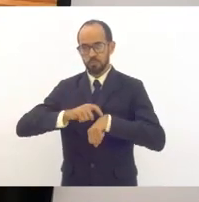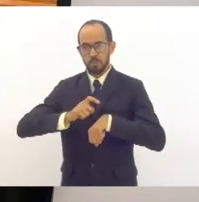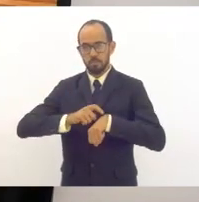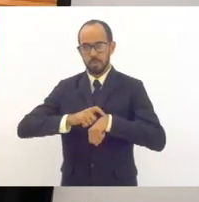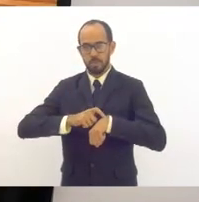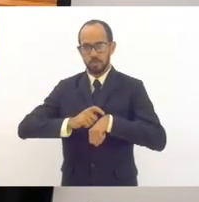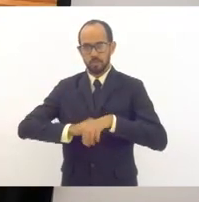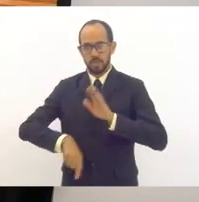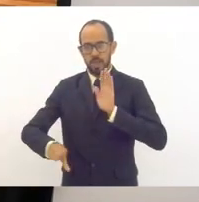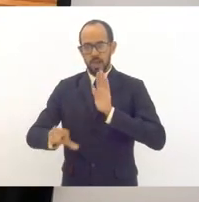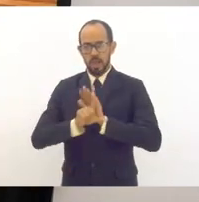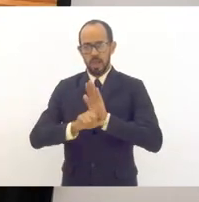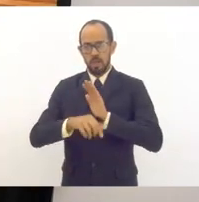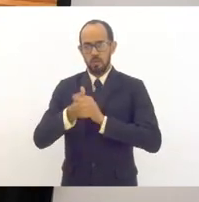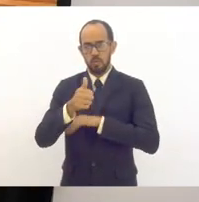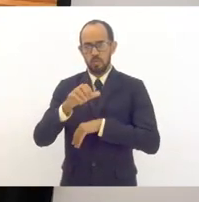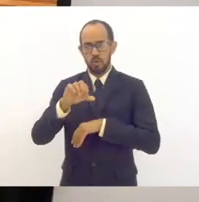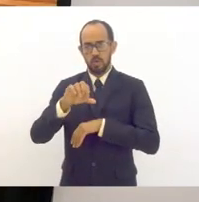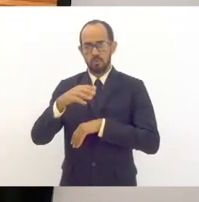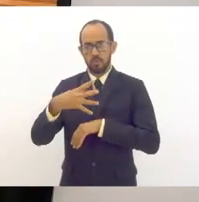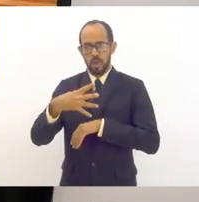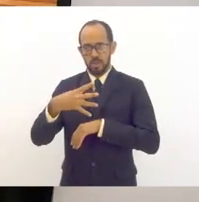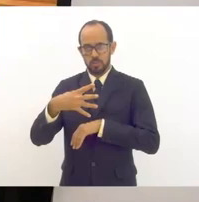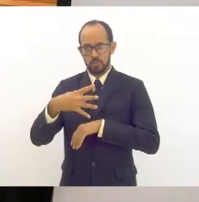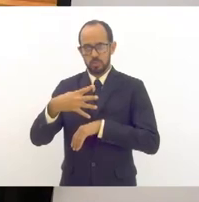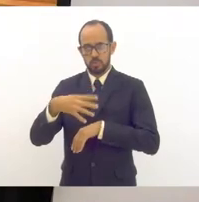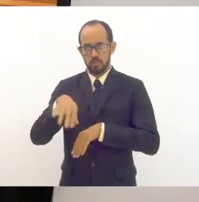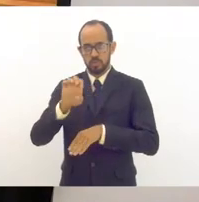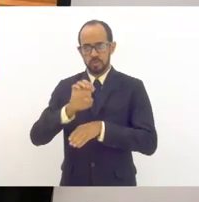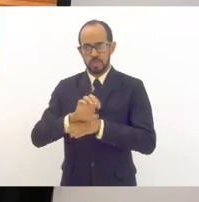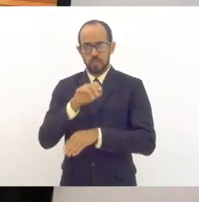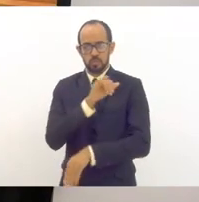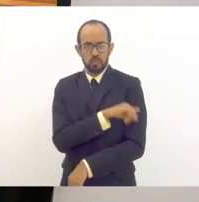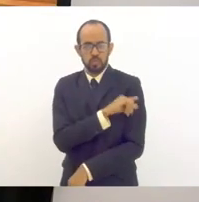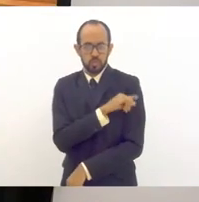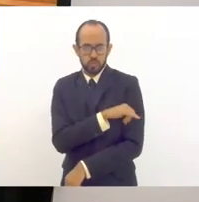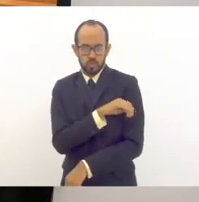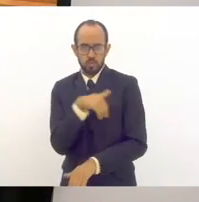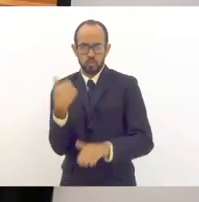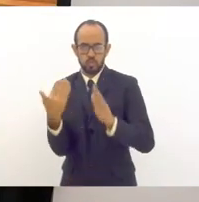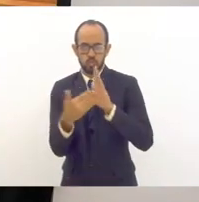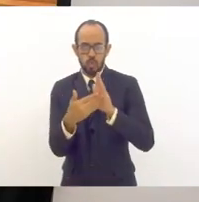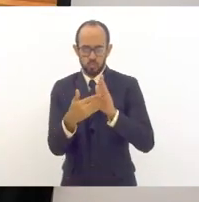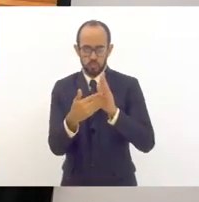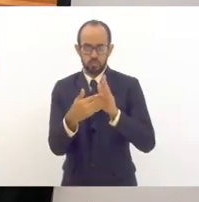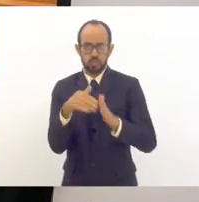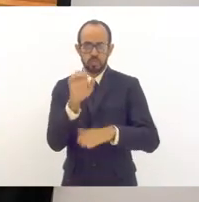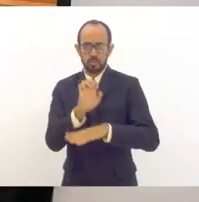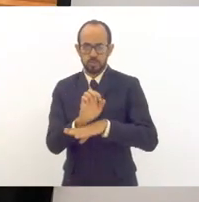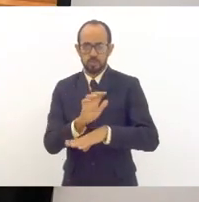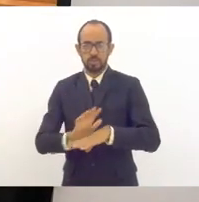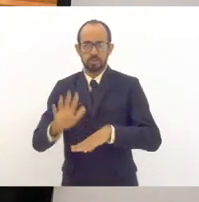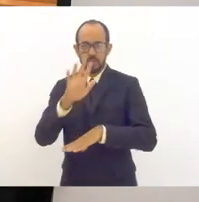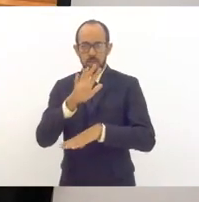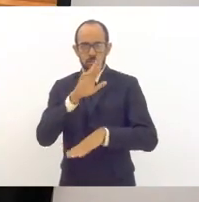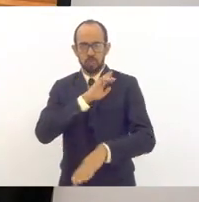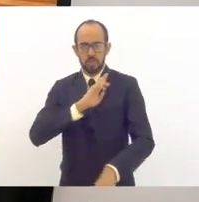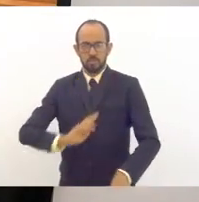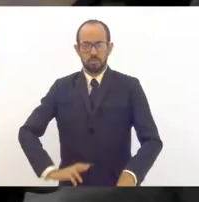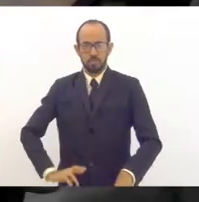lei 194 o estado do Rio de Janeiro e todos os estados da República estão